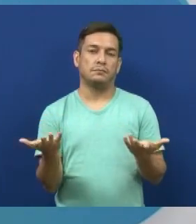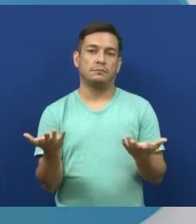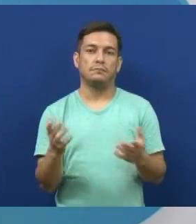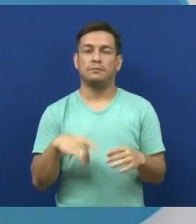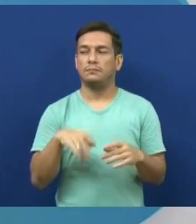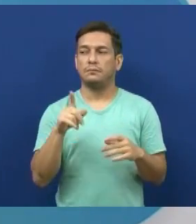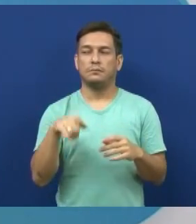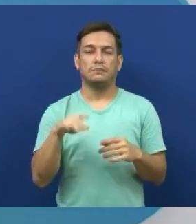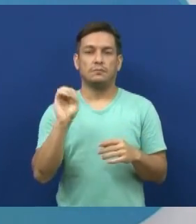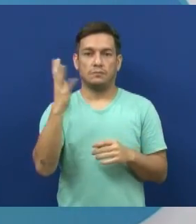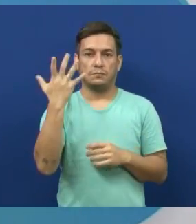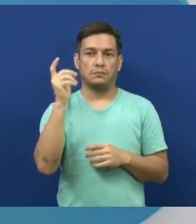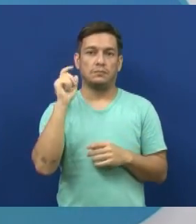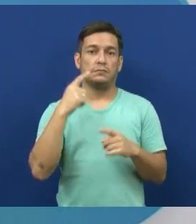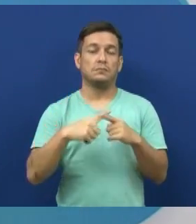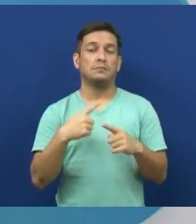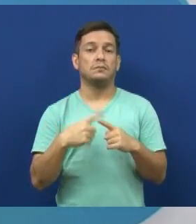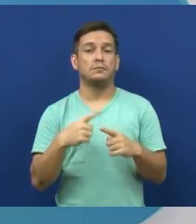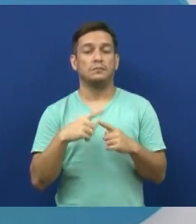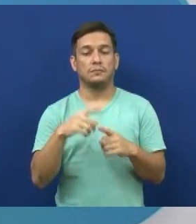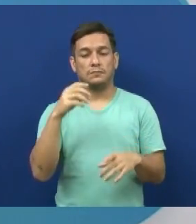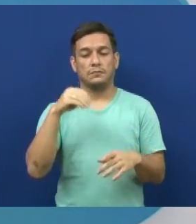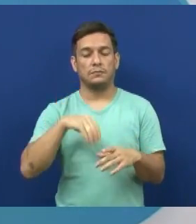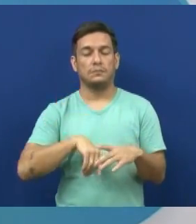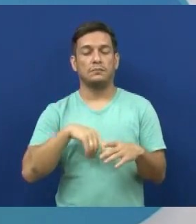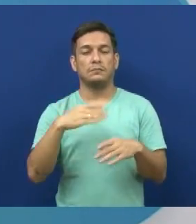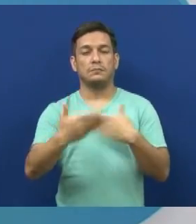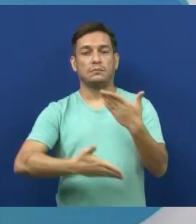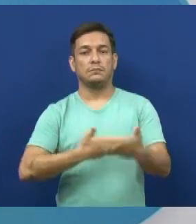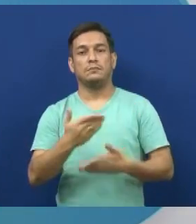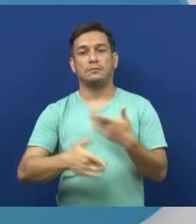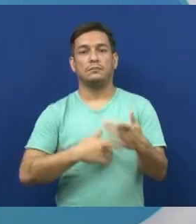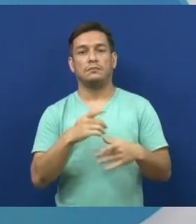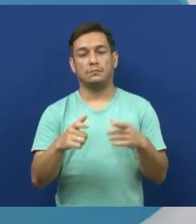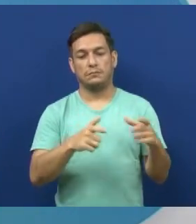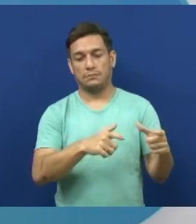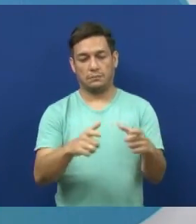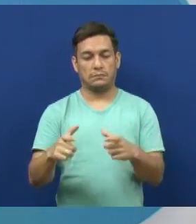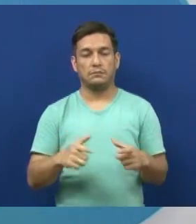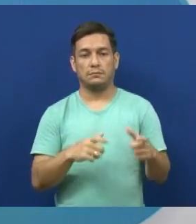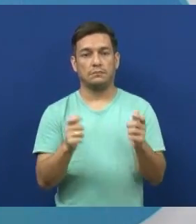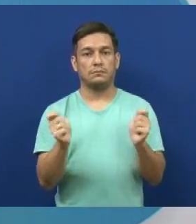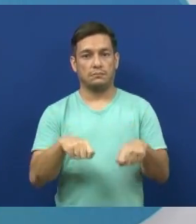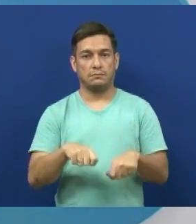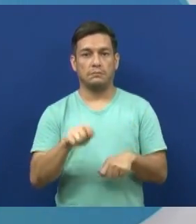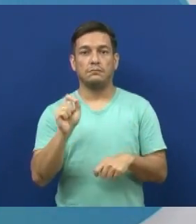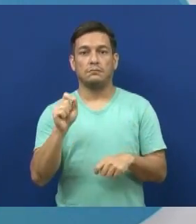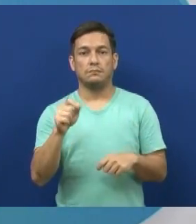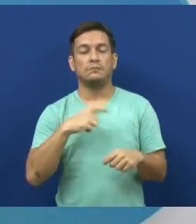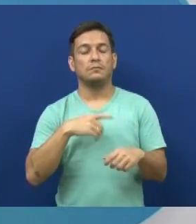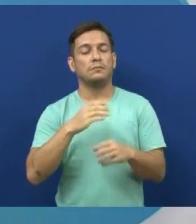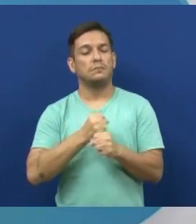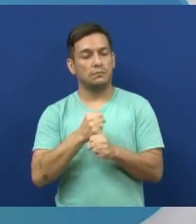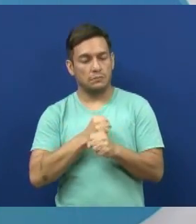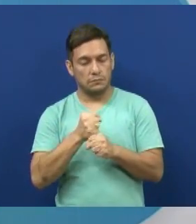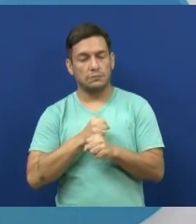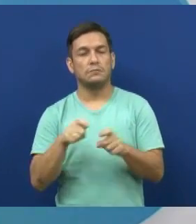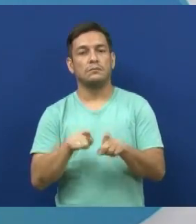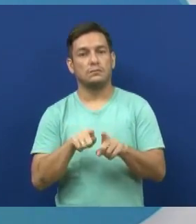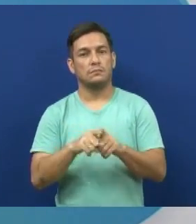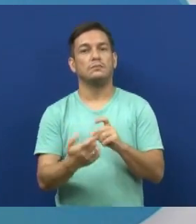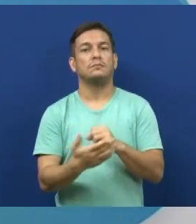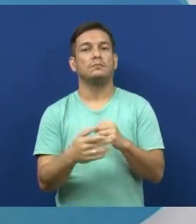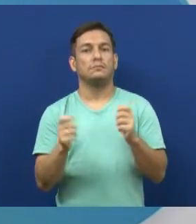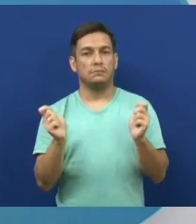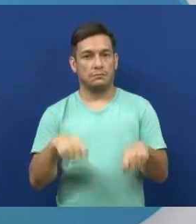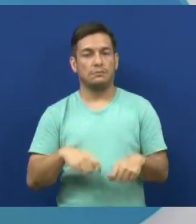Isso tudo acontece dentro da interação que o espaço nos proporciona, que o tempo nos proporciona,